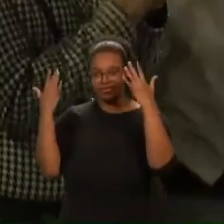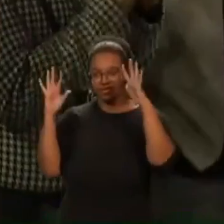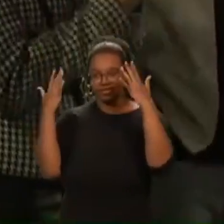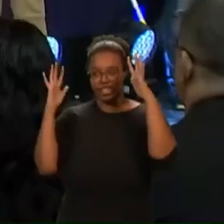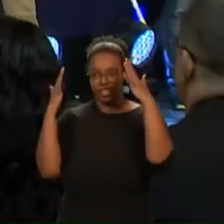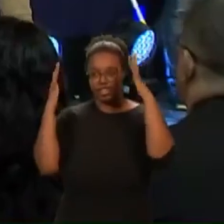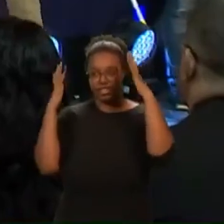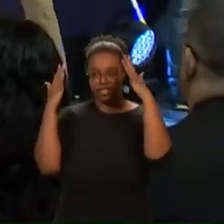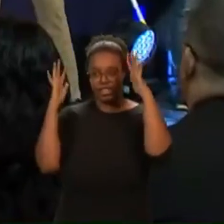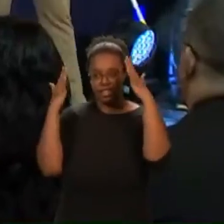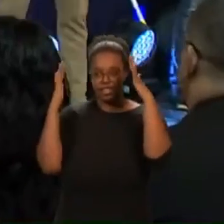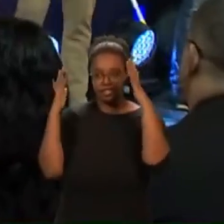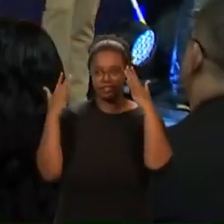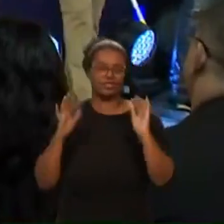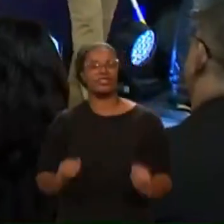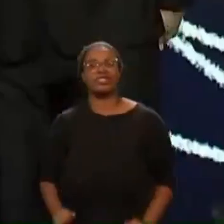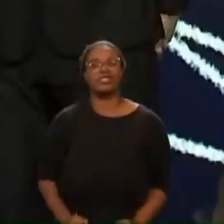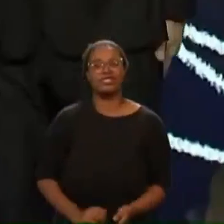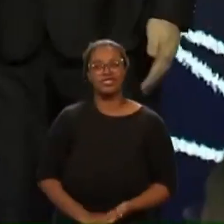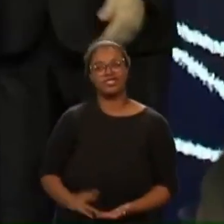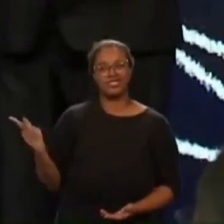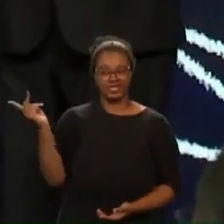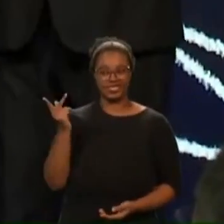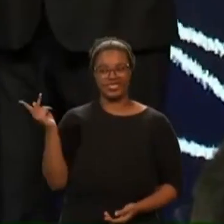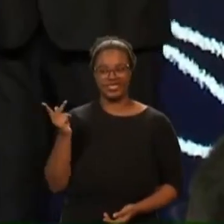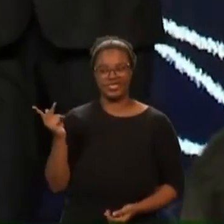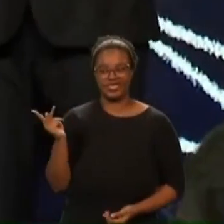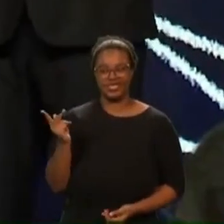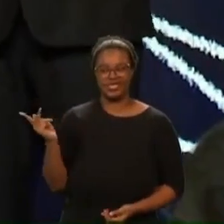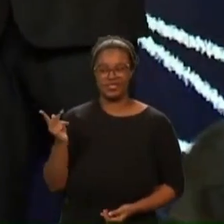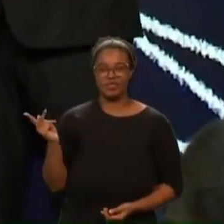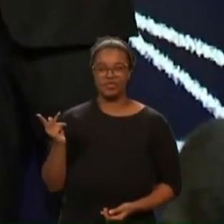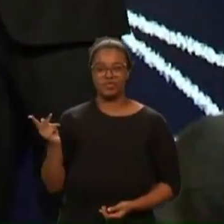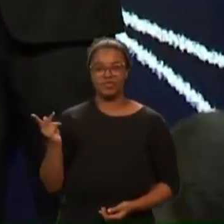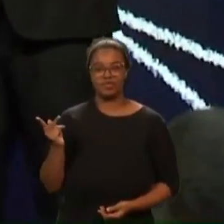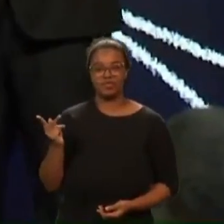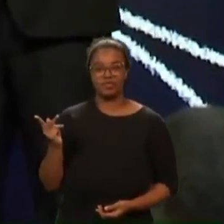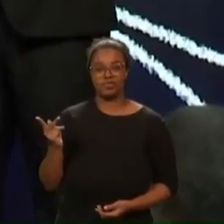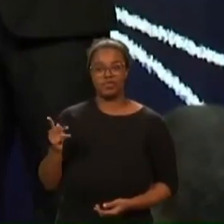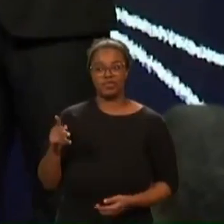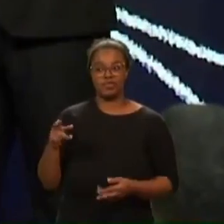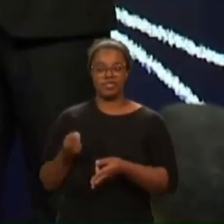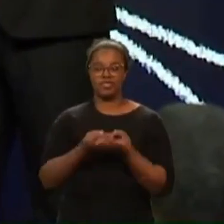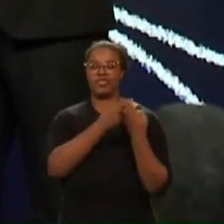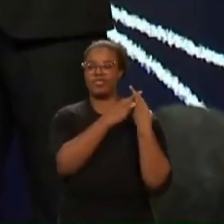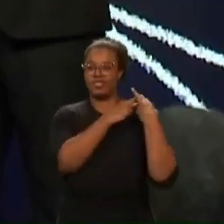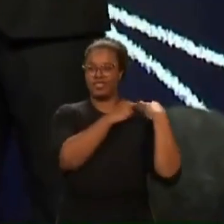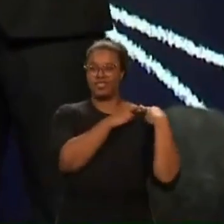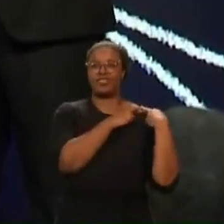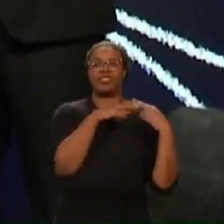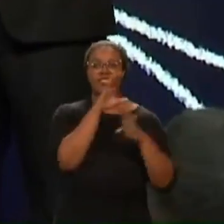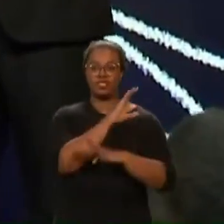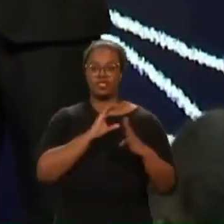pastor e o Hugo e a Elisa então assume o seminário teológico Carisma aqui na